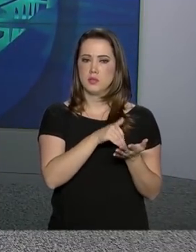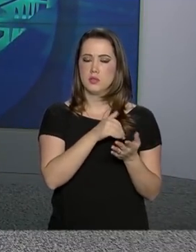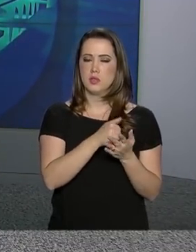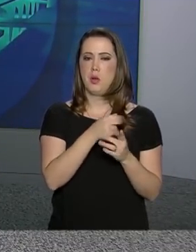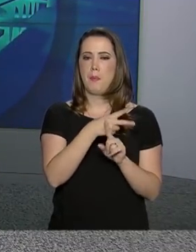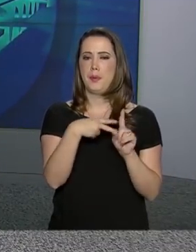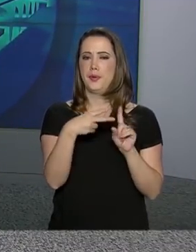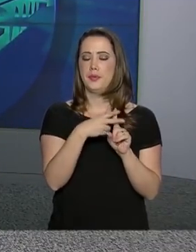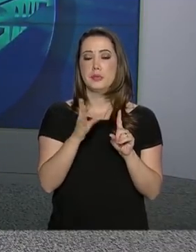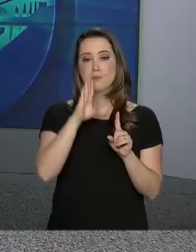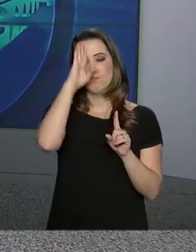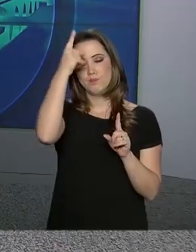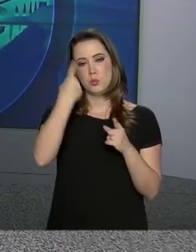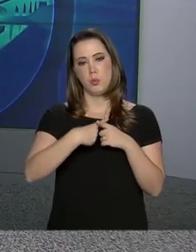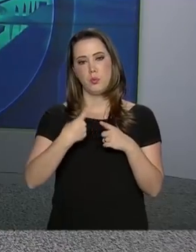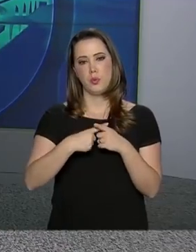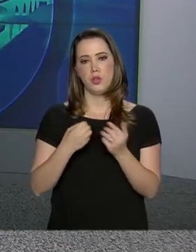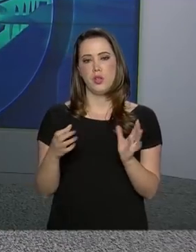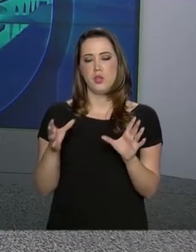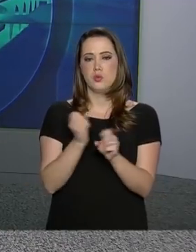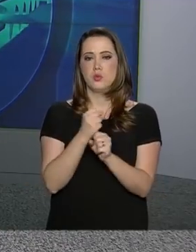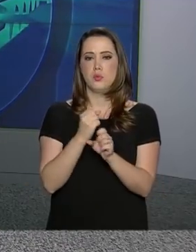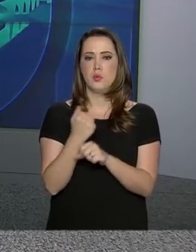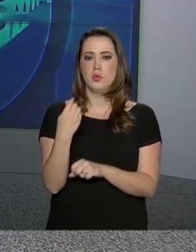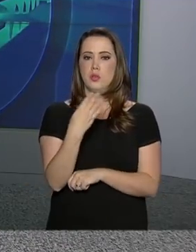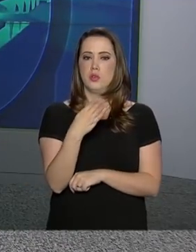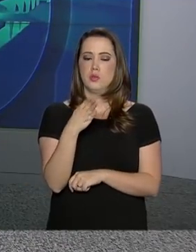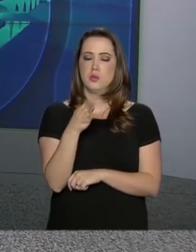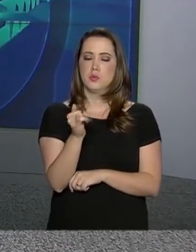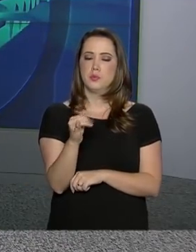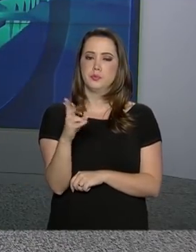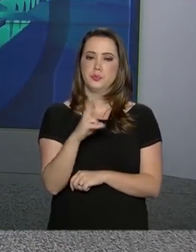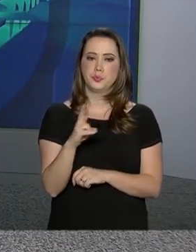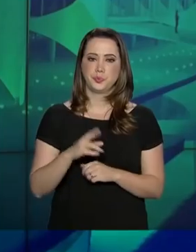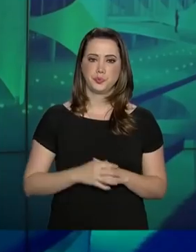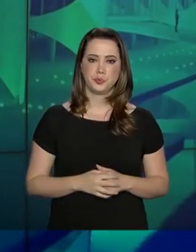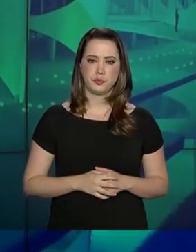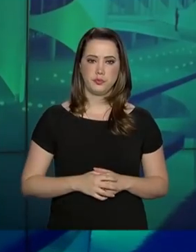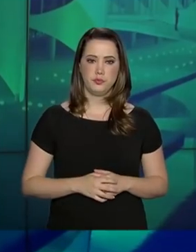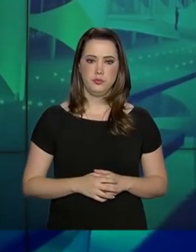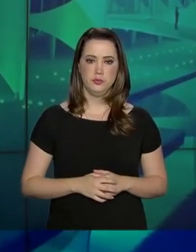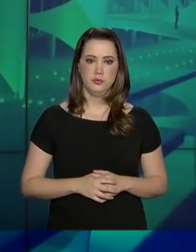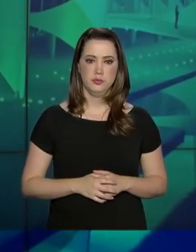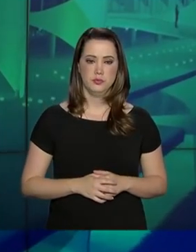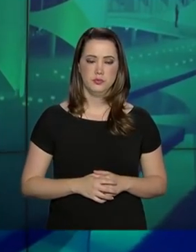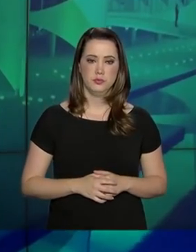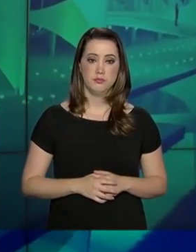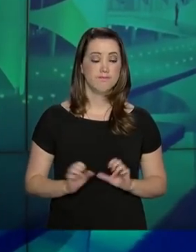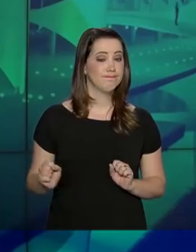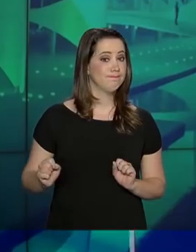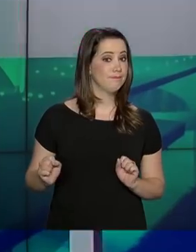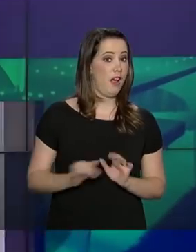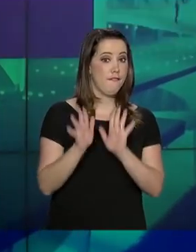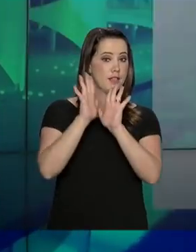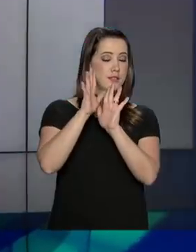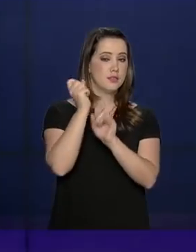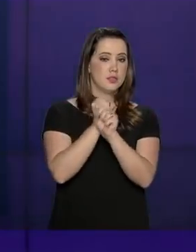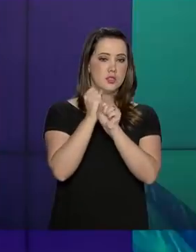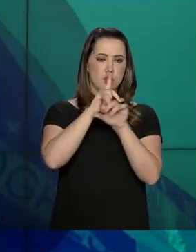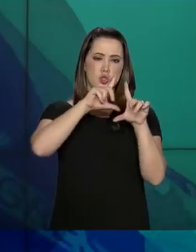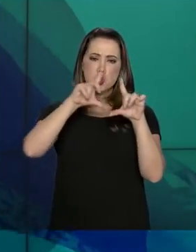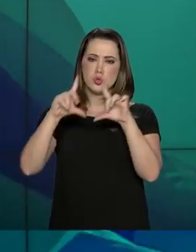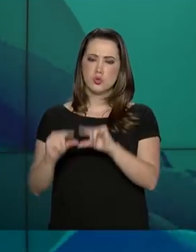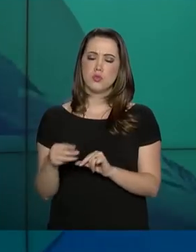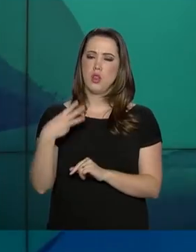é o principal motivo e somou 14 bilhões de reais em fevereiro. A estimativa de inflação para este ano diminuiu